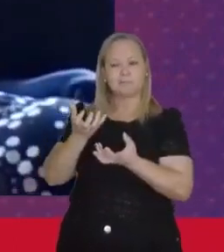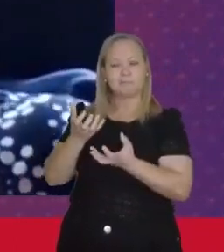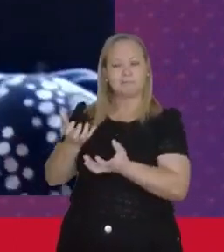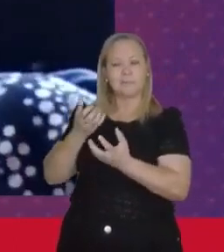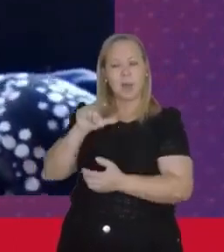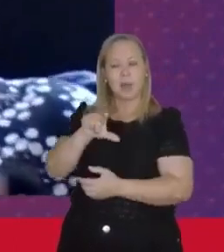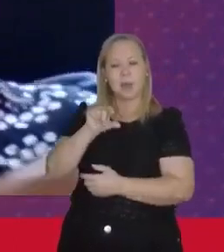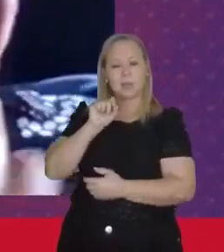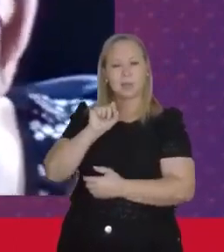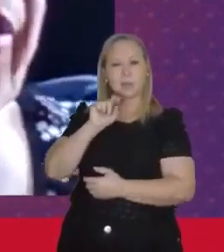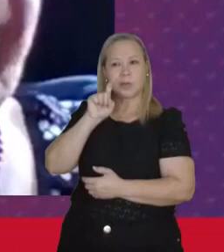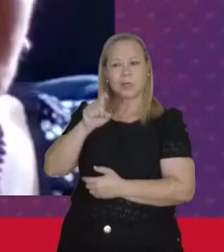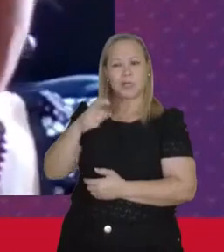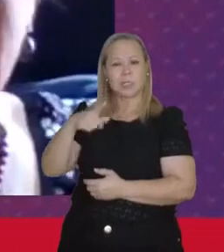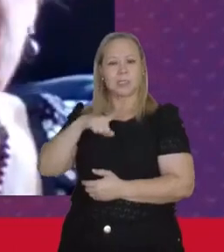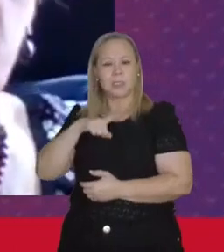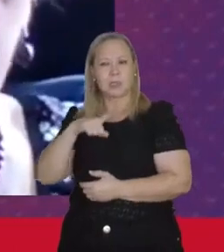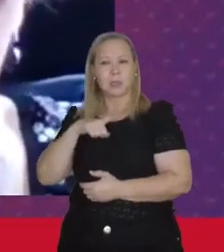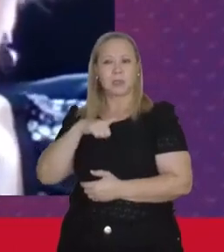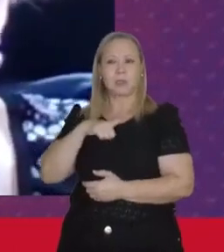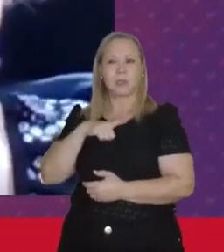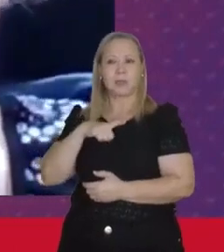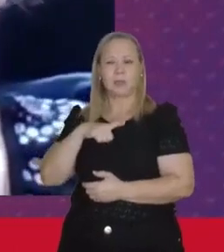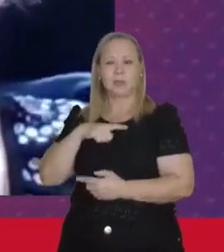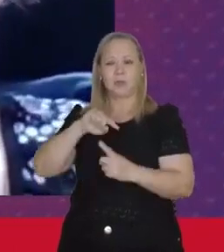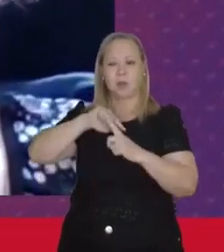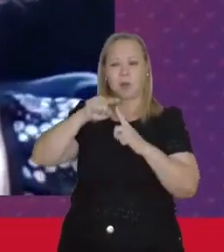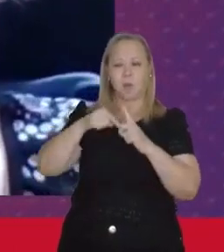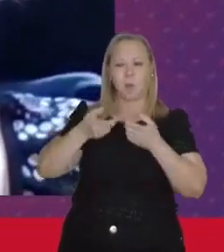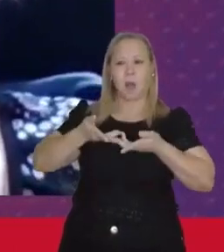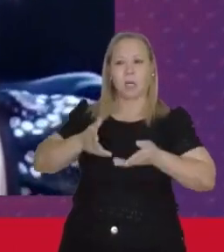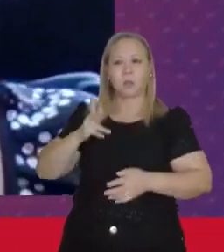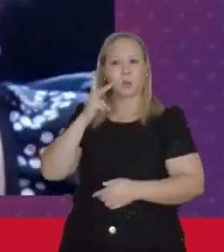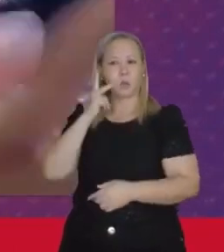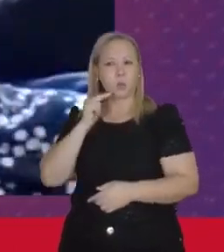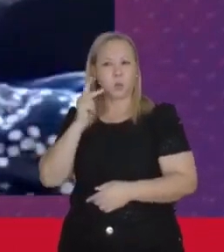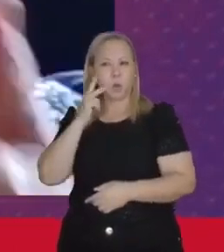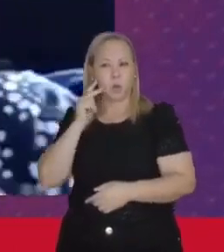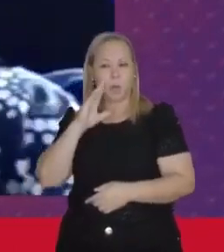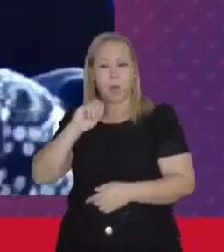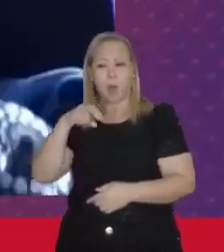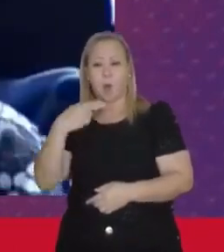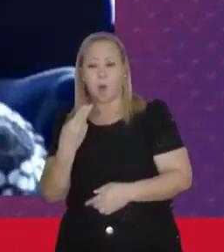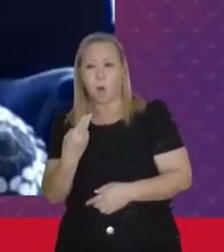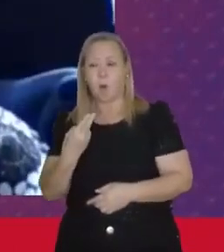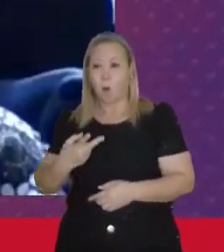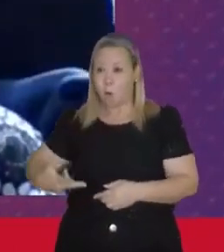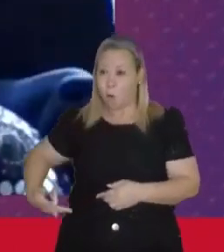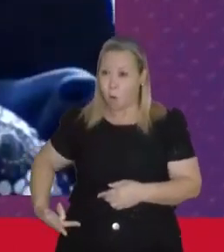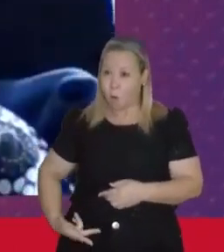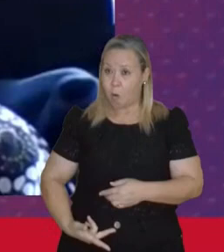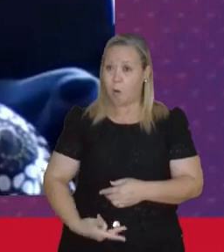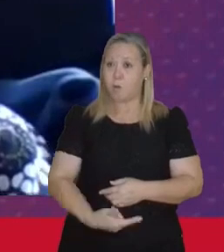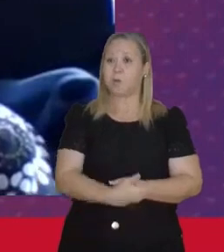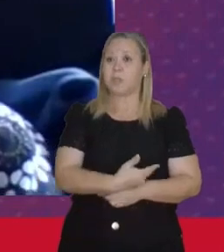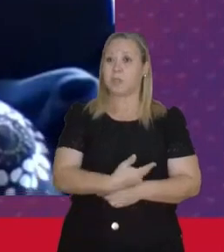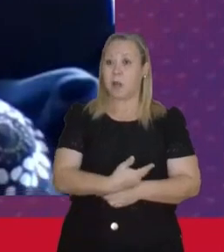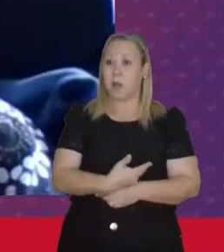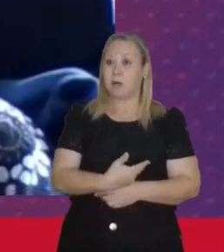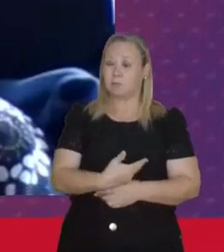escolher se eu tenho parto normal ou parto cesárea,